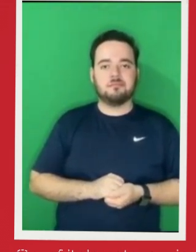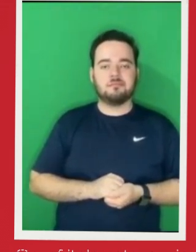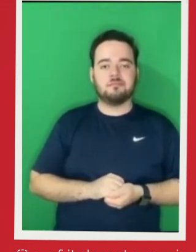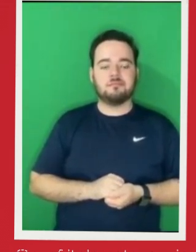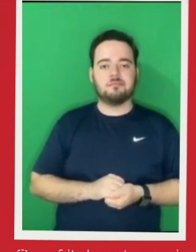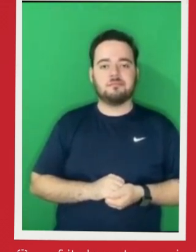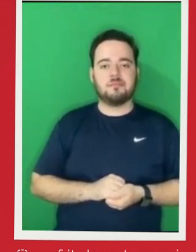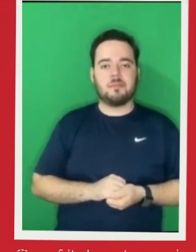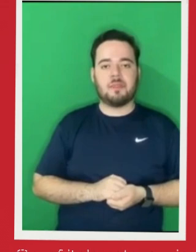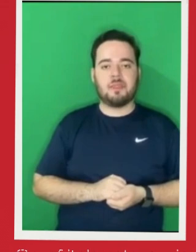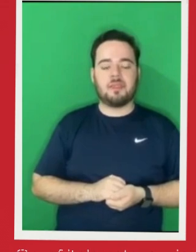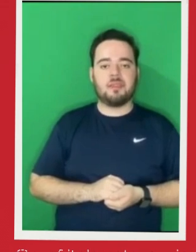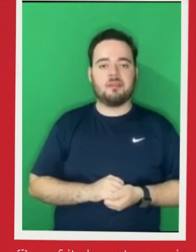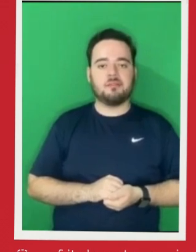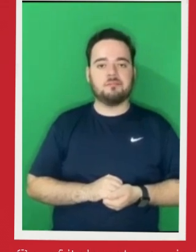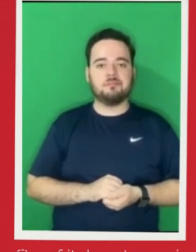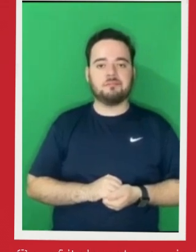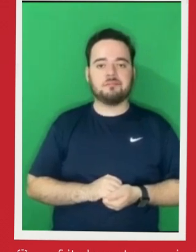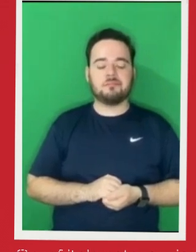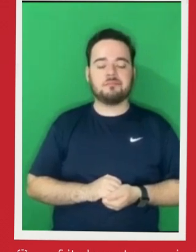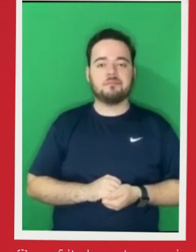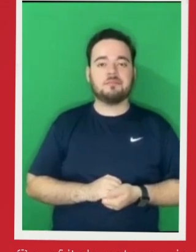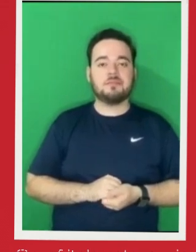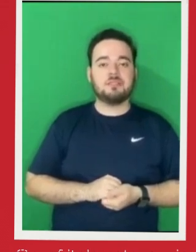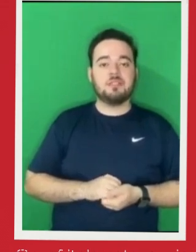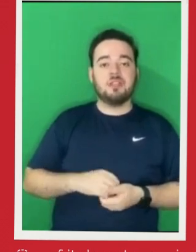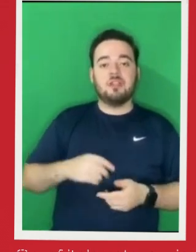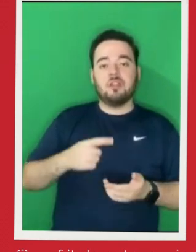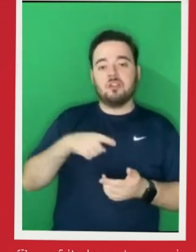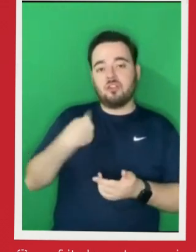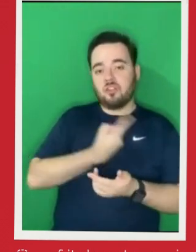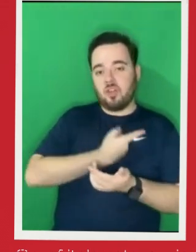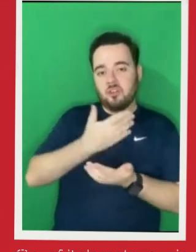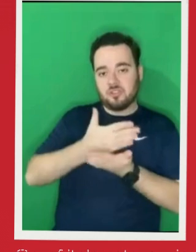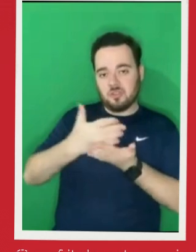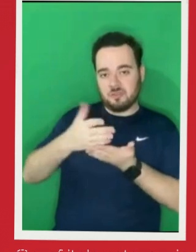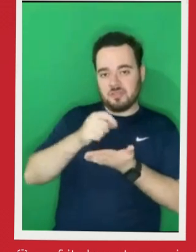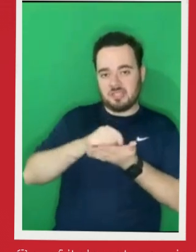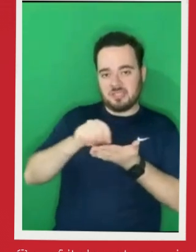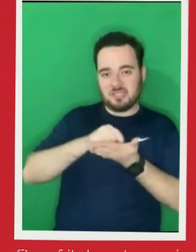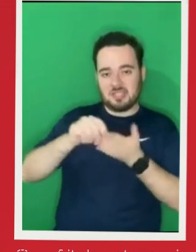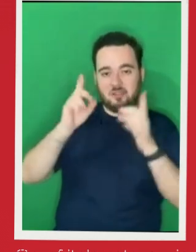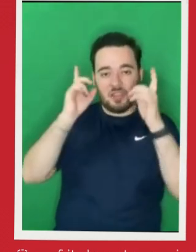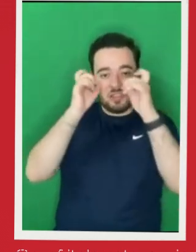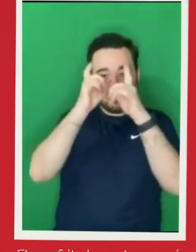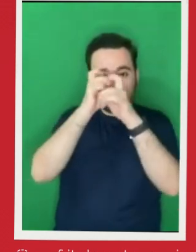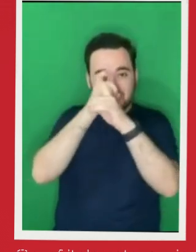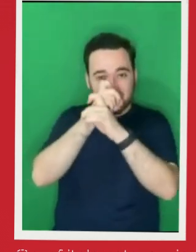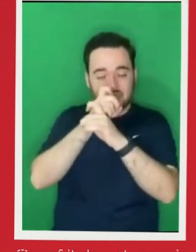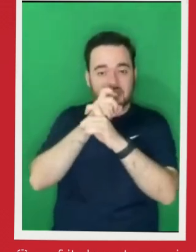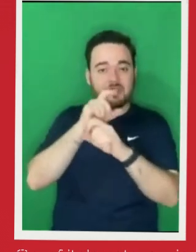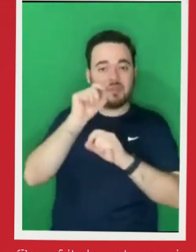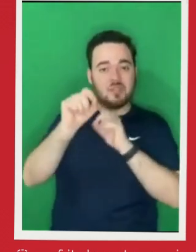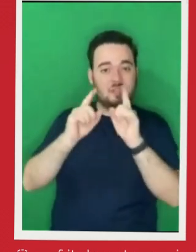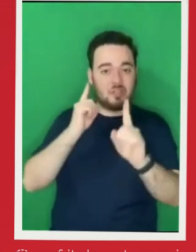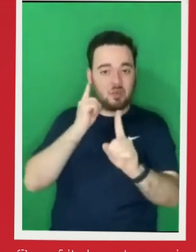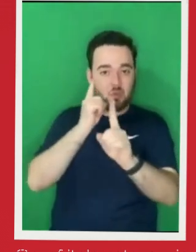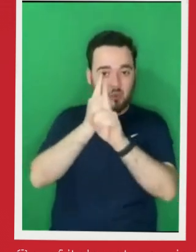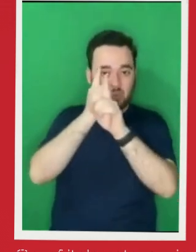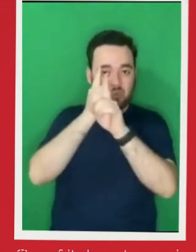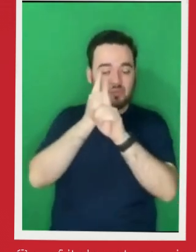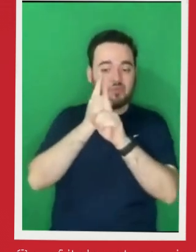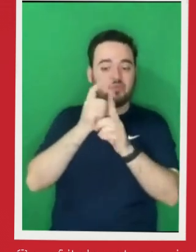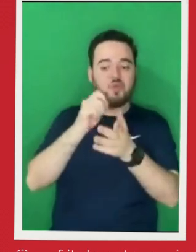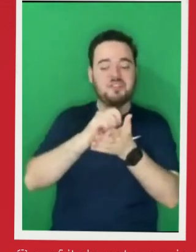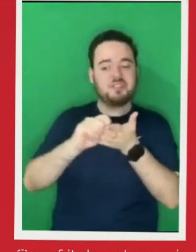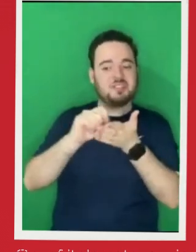Vamos lá. Quando a gente está começando a escrever, uma das coisas mais difíceis, e aí eu encontro com a